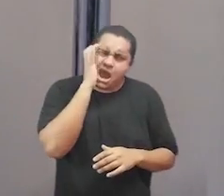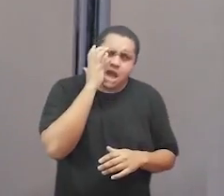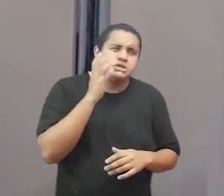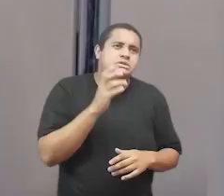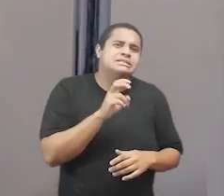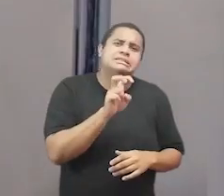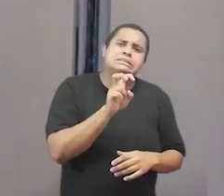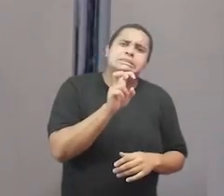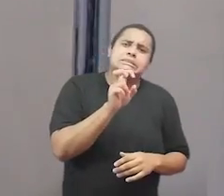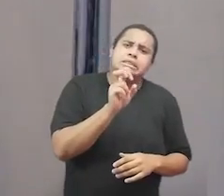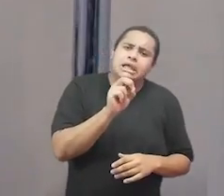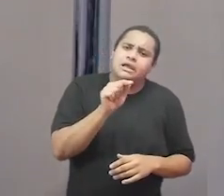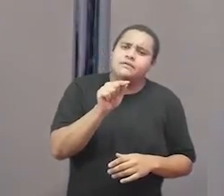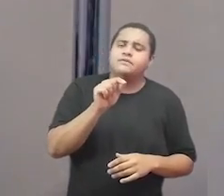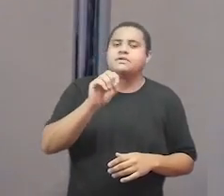metade,